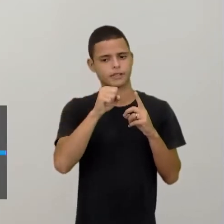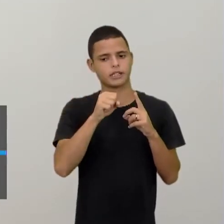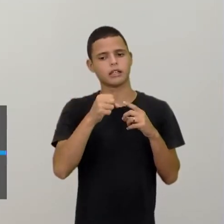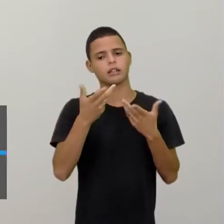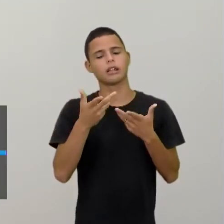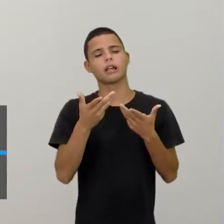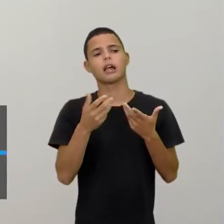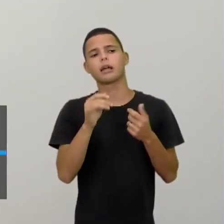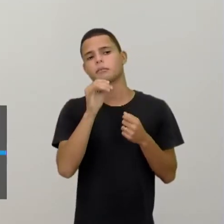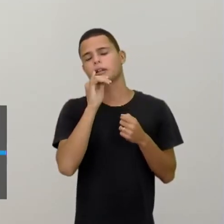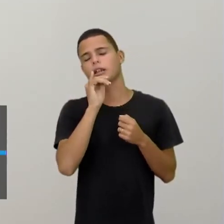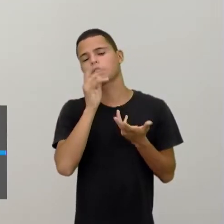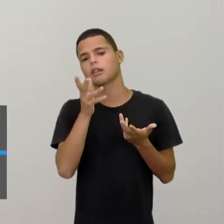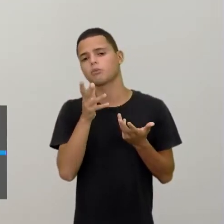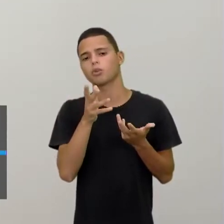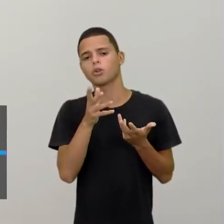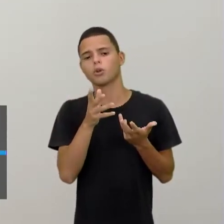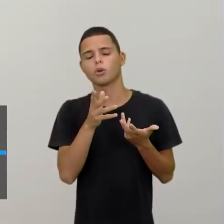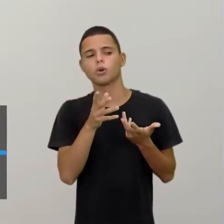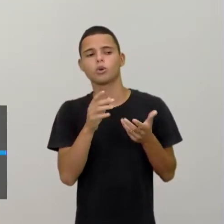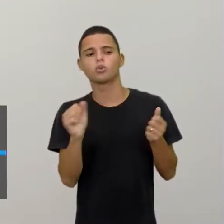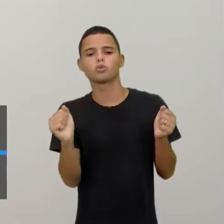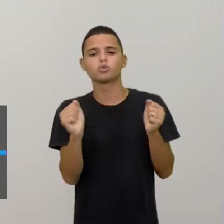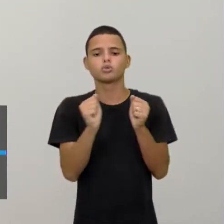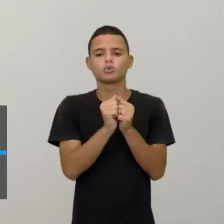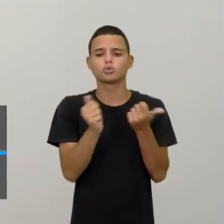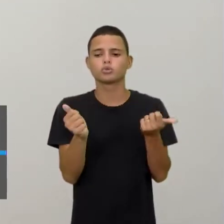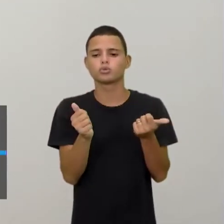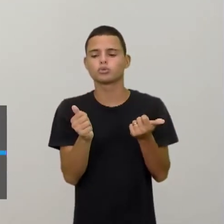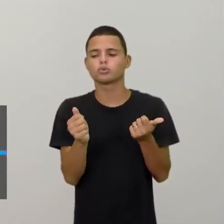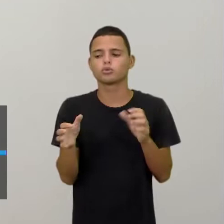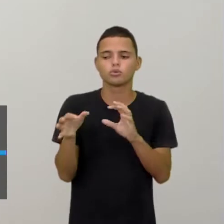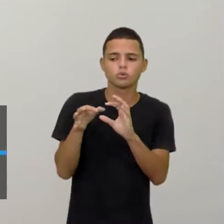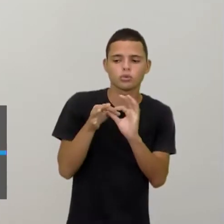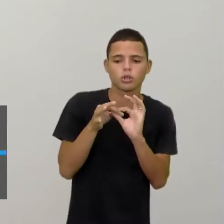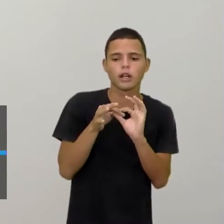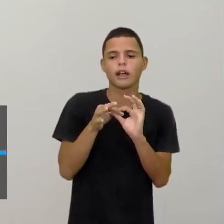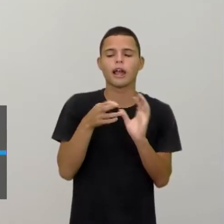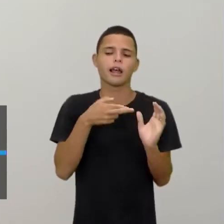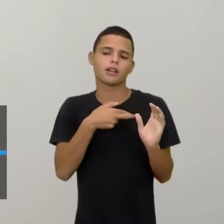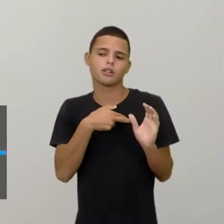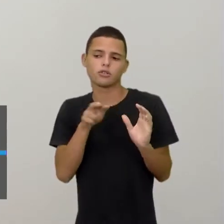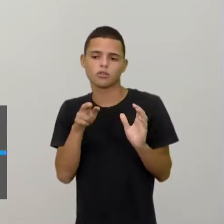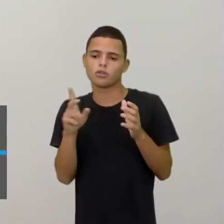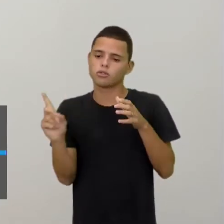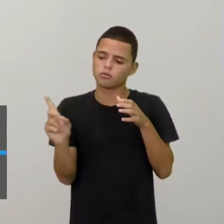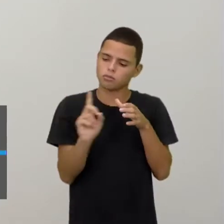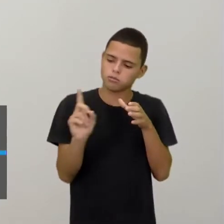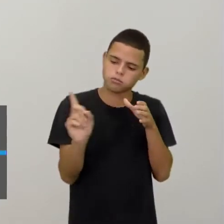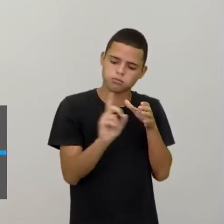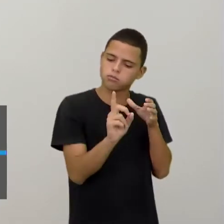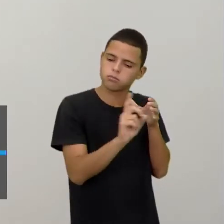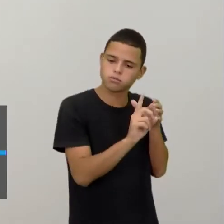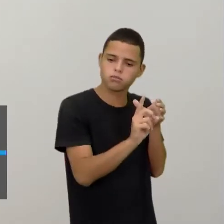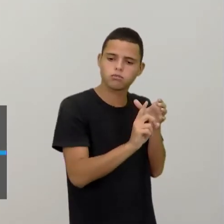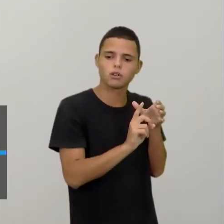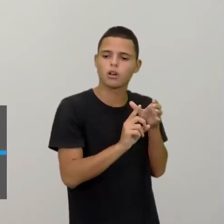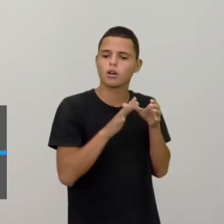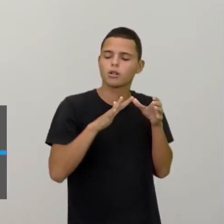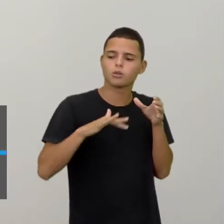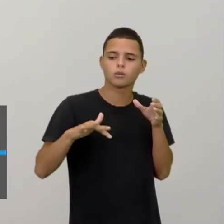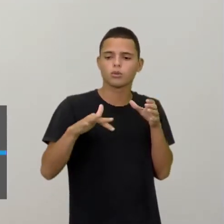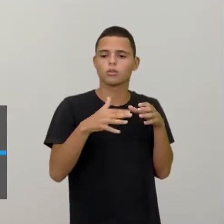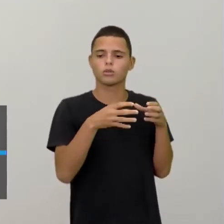manifestações culturais, de todas da religião, de patrimônios materiais. Então, é o conjunto de tudo que um